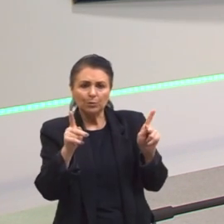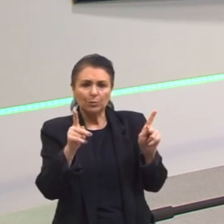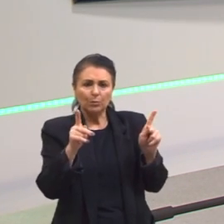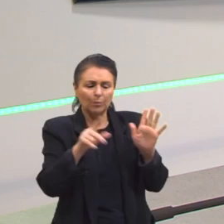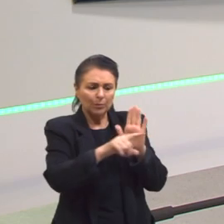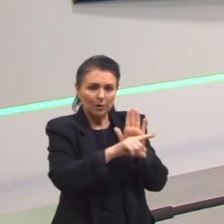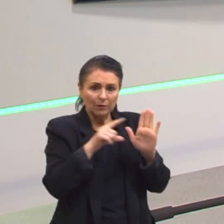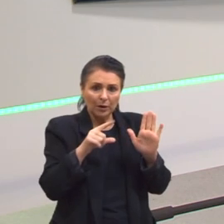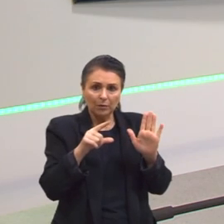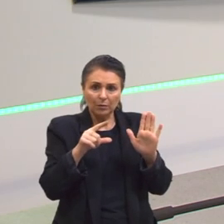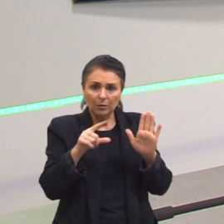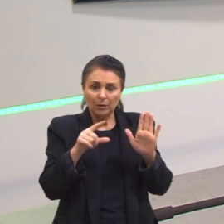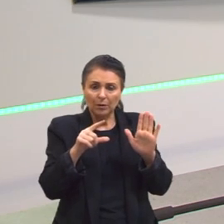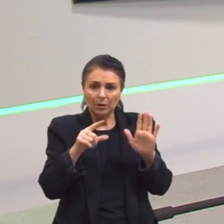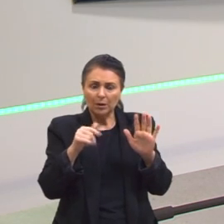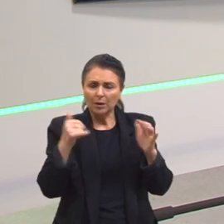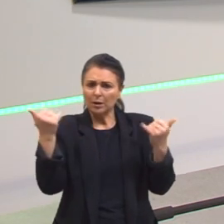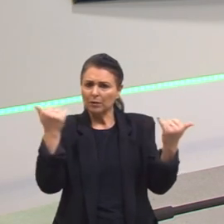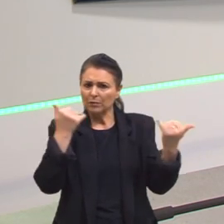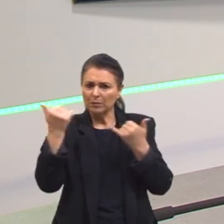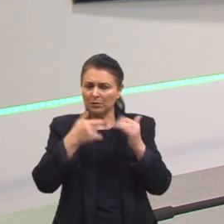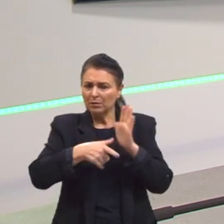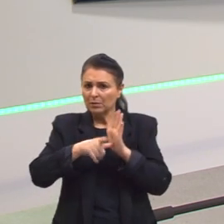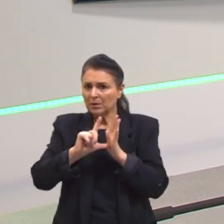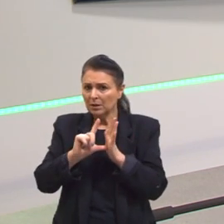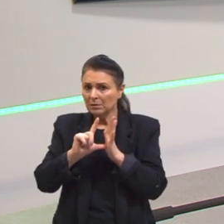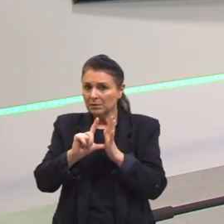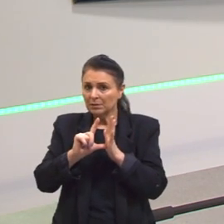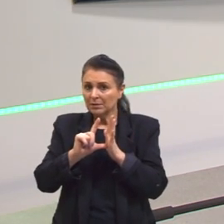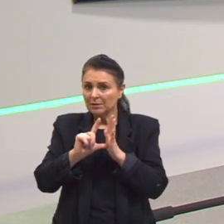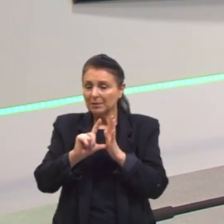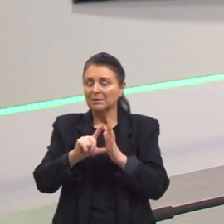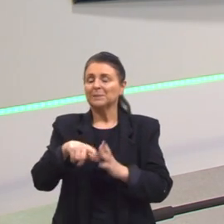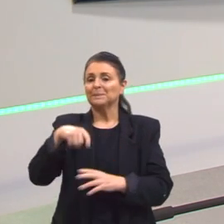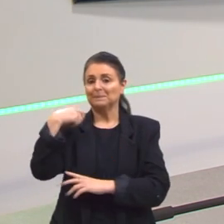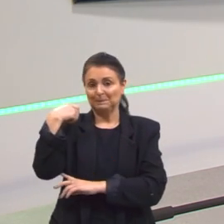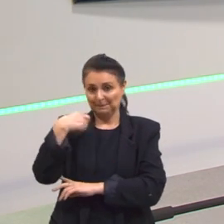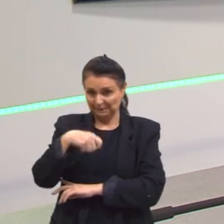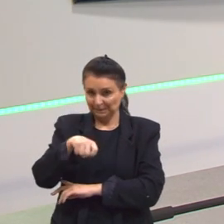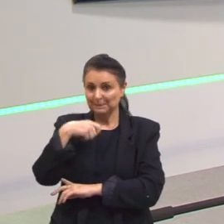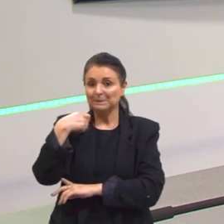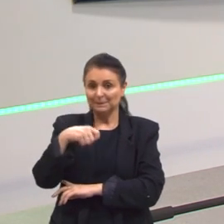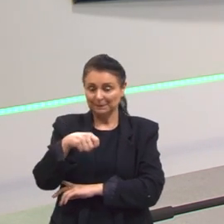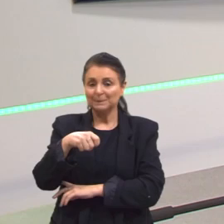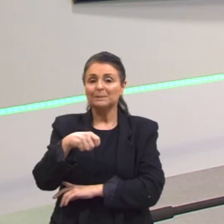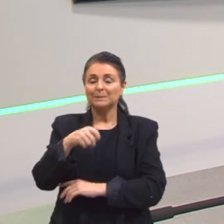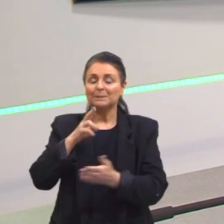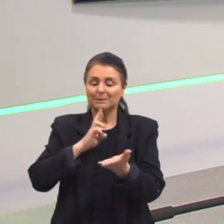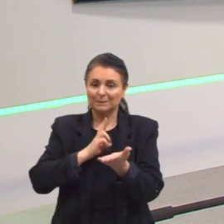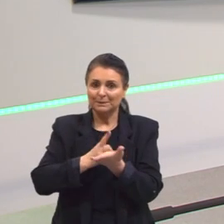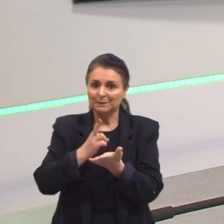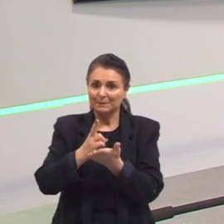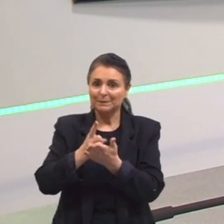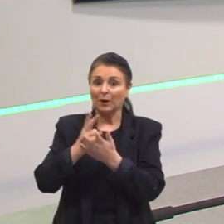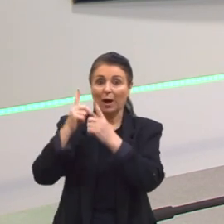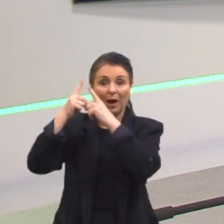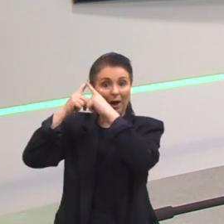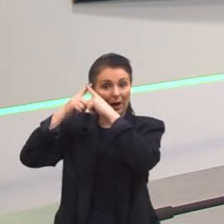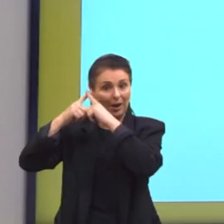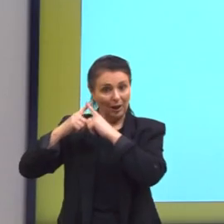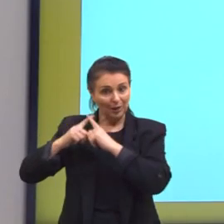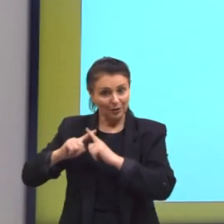a ideia a informação toda que eu dei antes então ele precisa seguir essa lógica